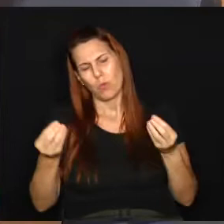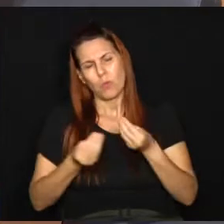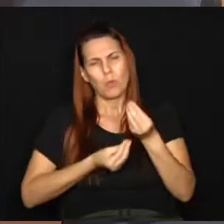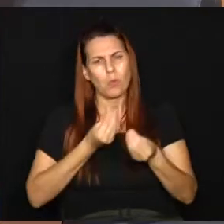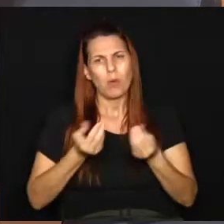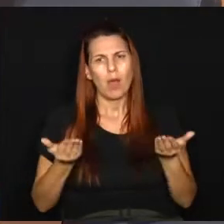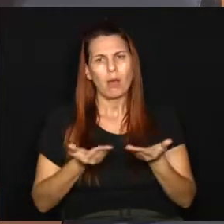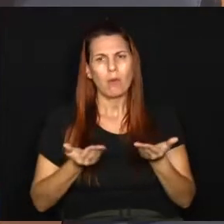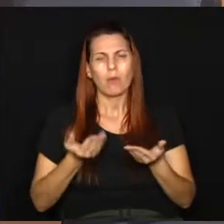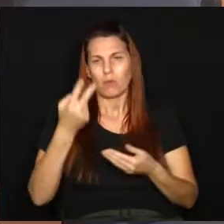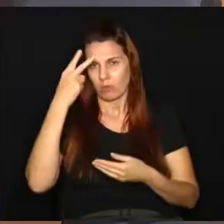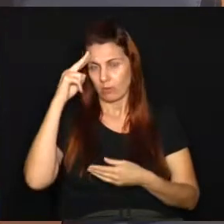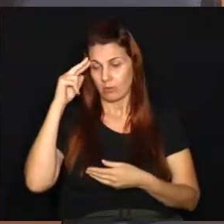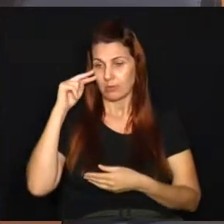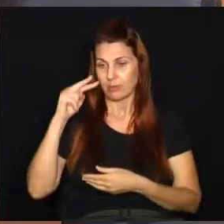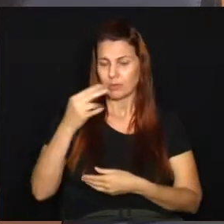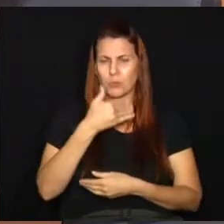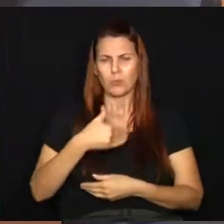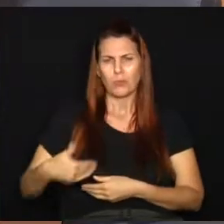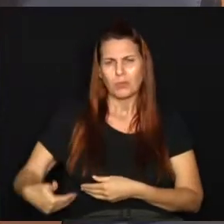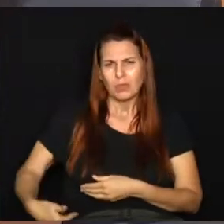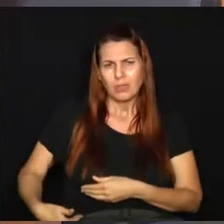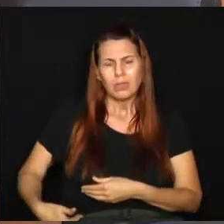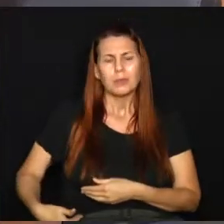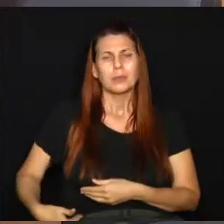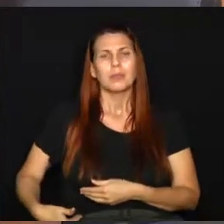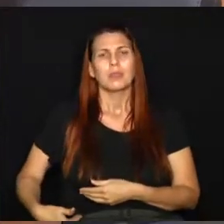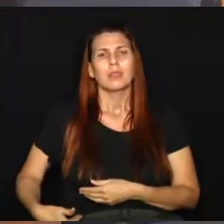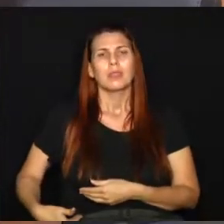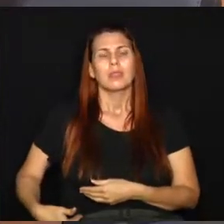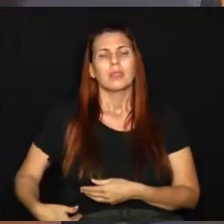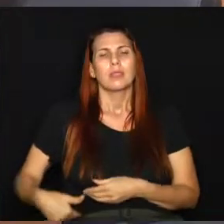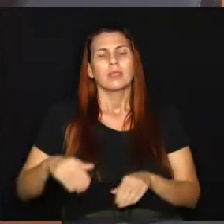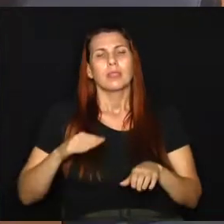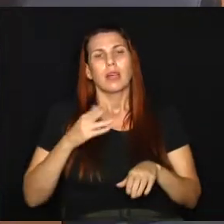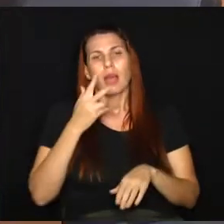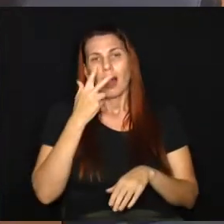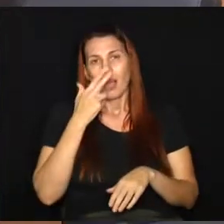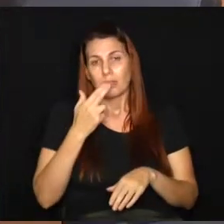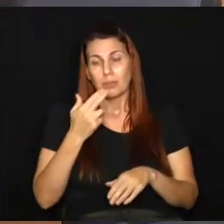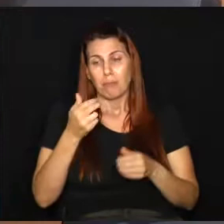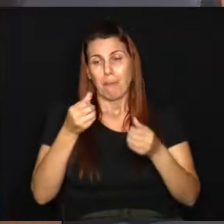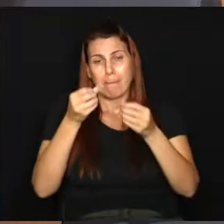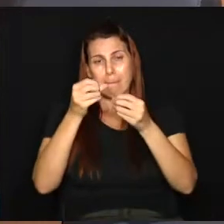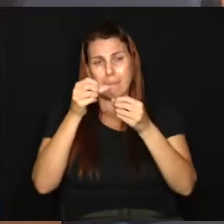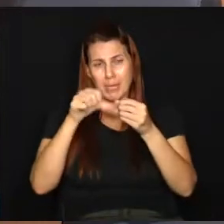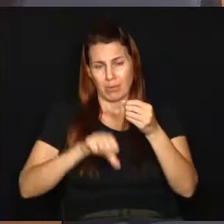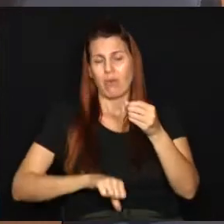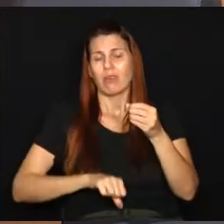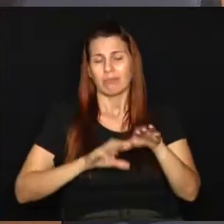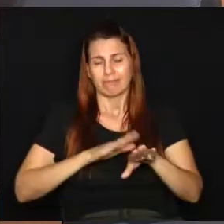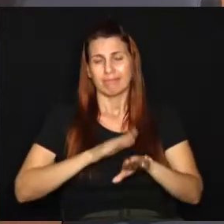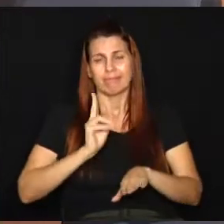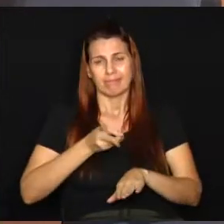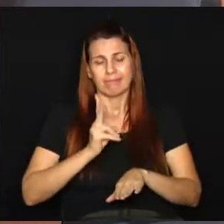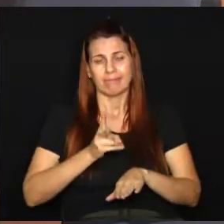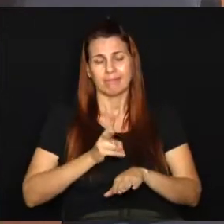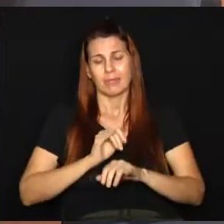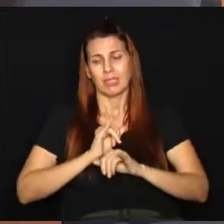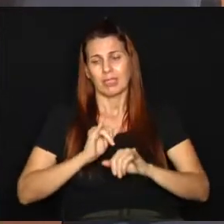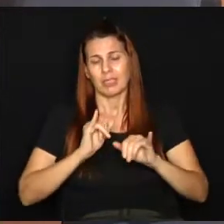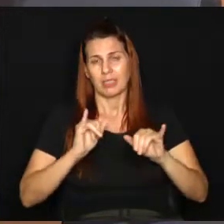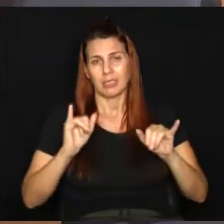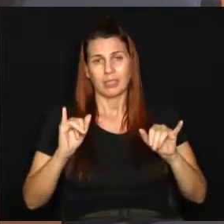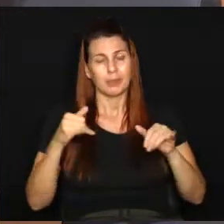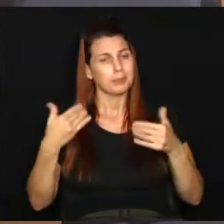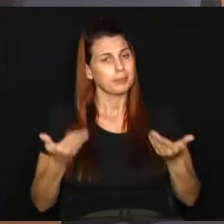esse governo que a gente acha que não pode piorar, mas piora, né? E as declarações, eu não